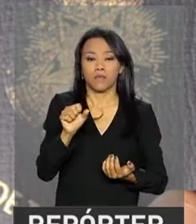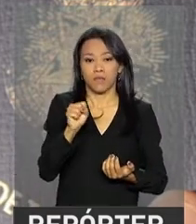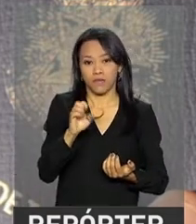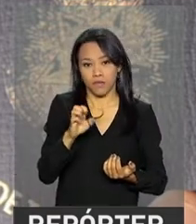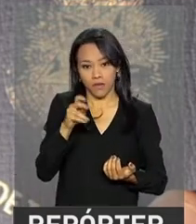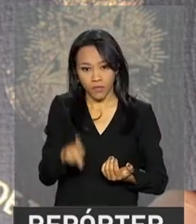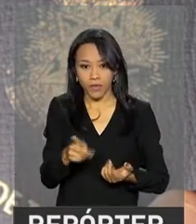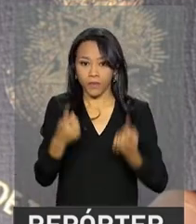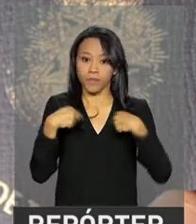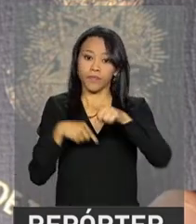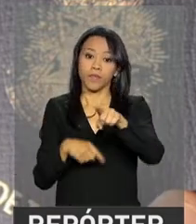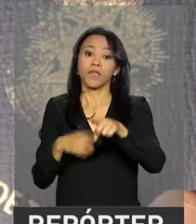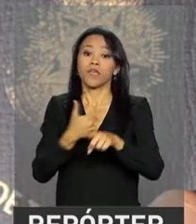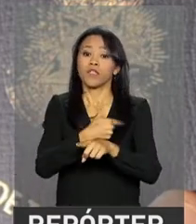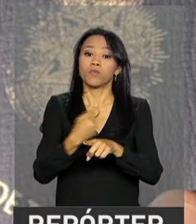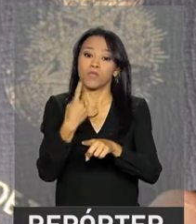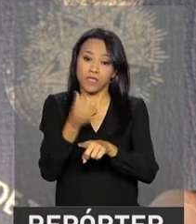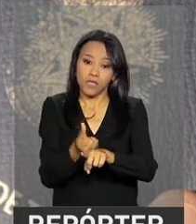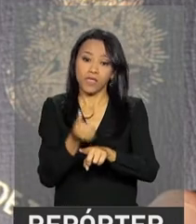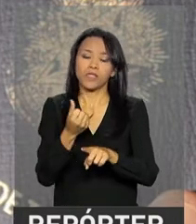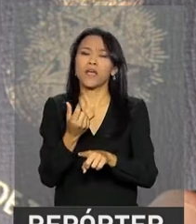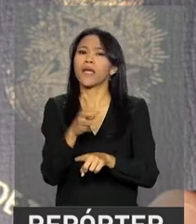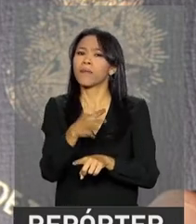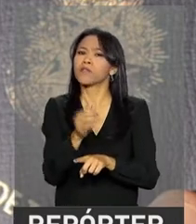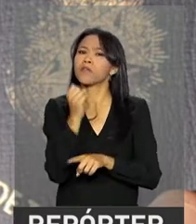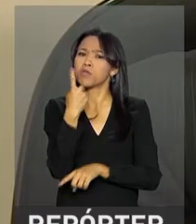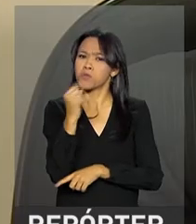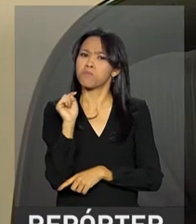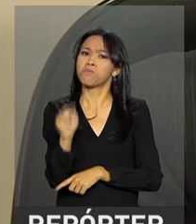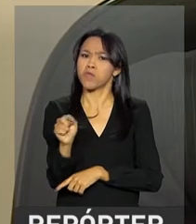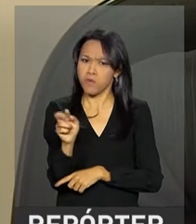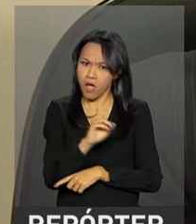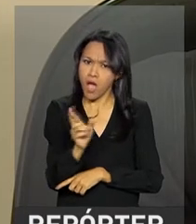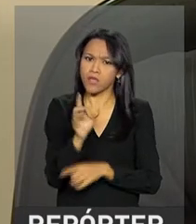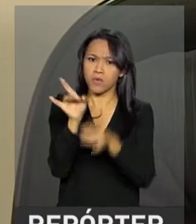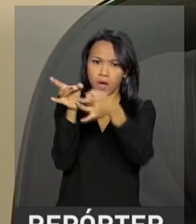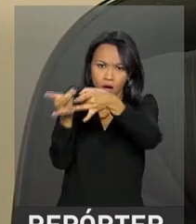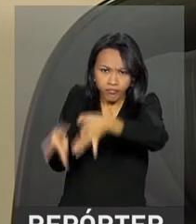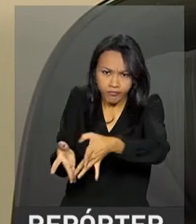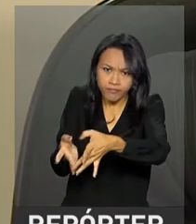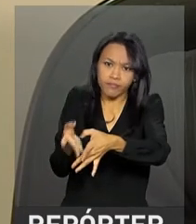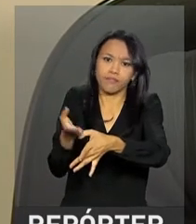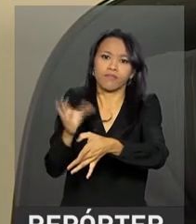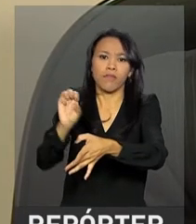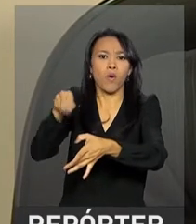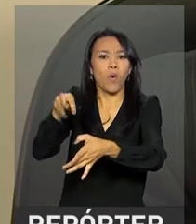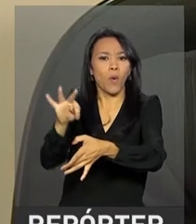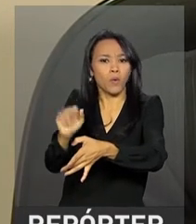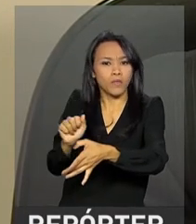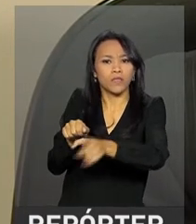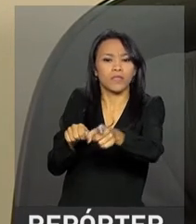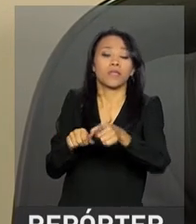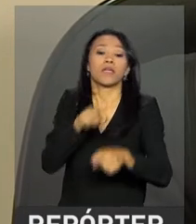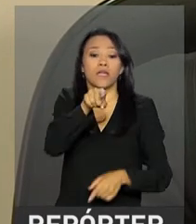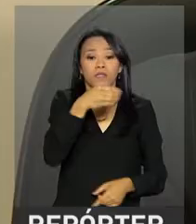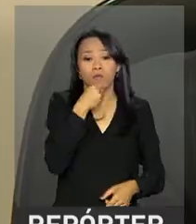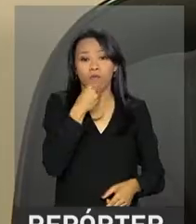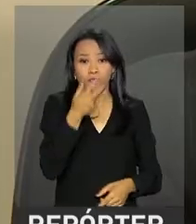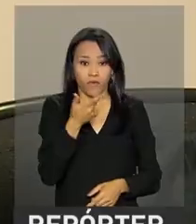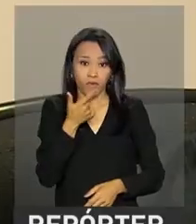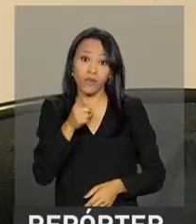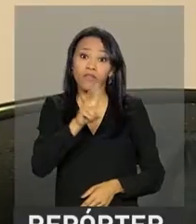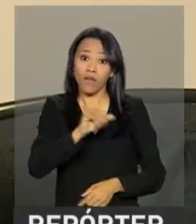o saldo médio por cotista era de pouco mais de mil reais para este economista a medida vai beneficiar os aposentados